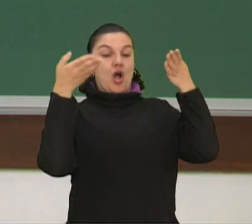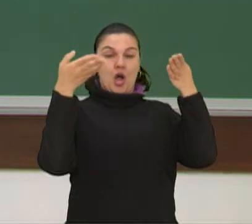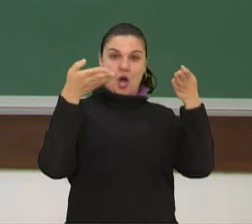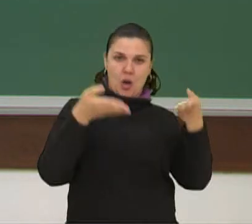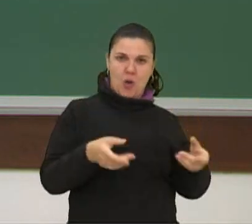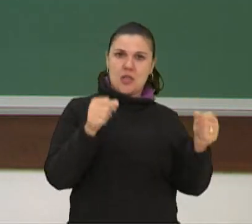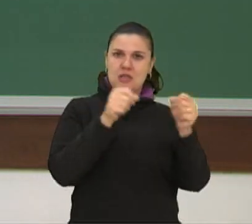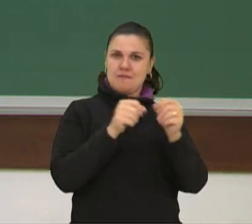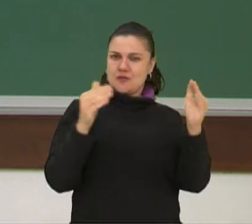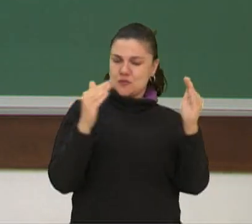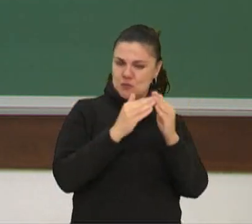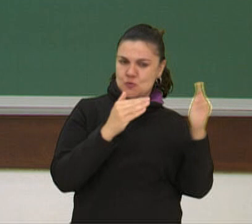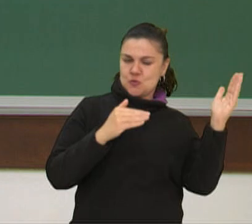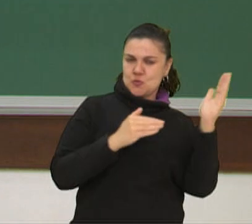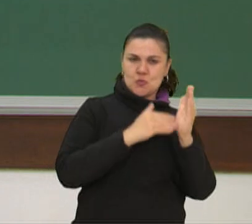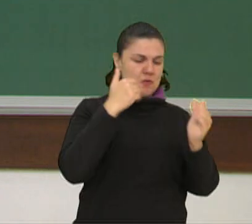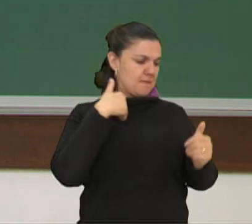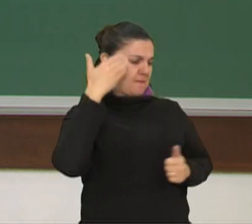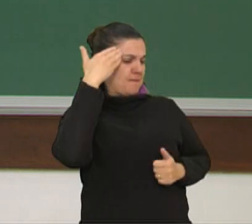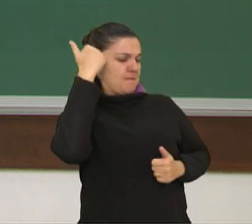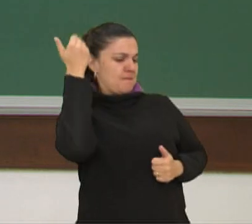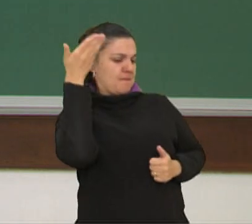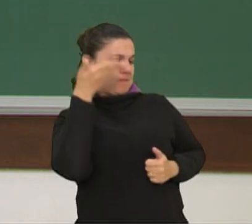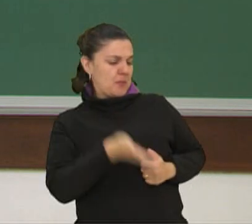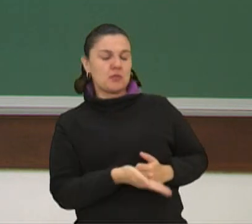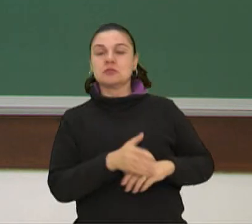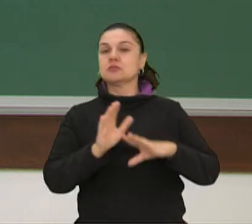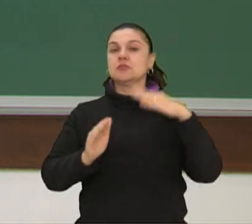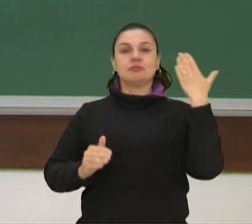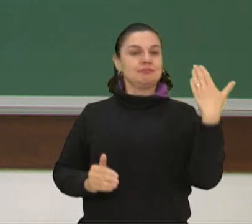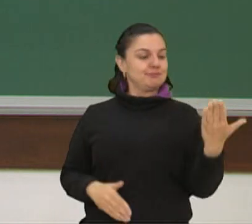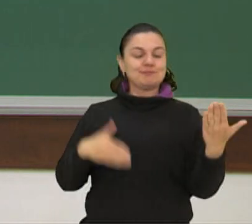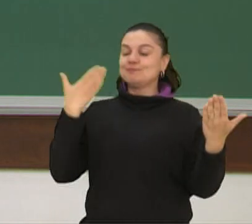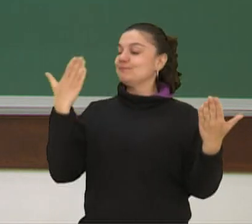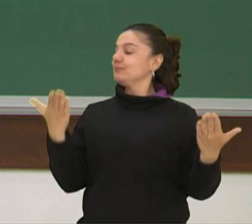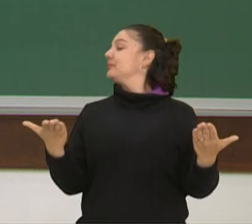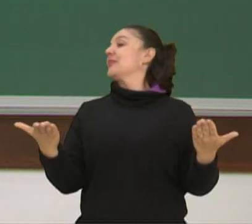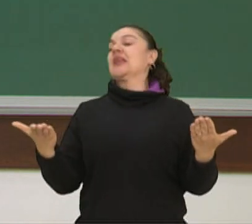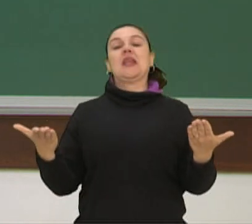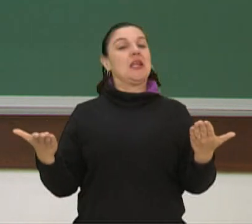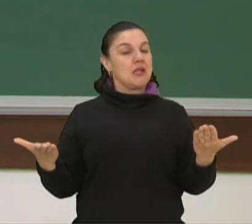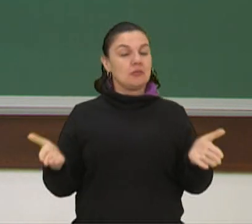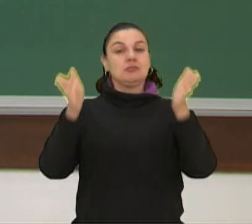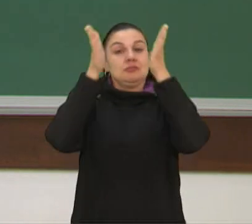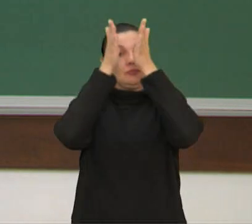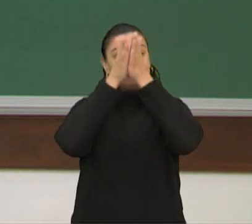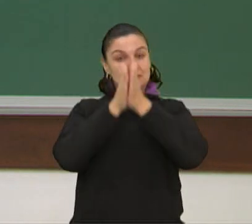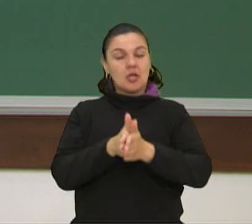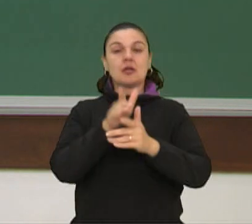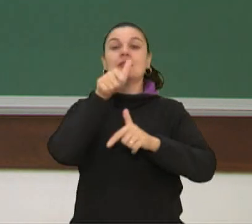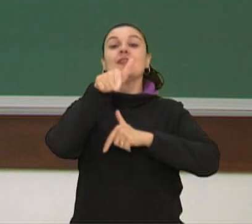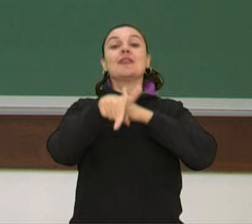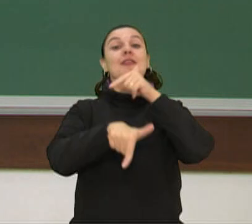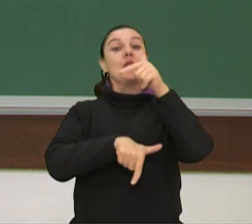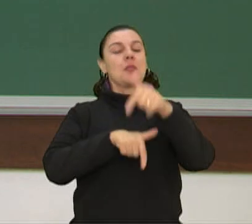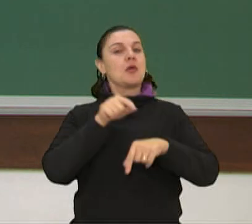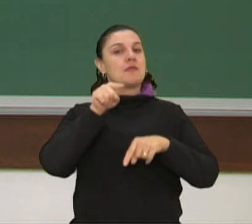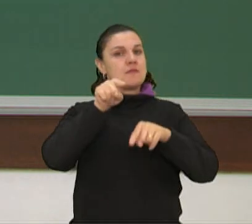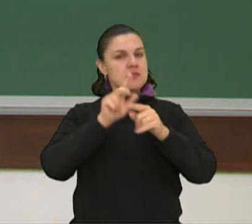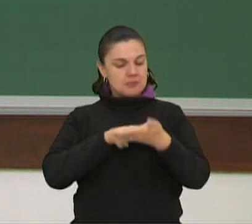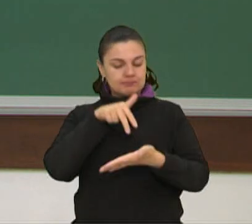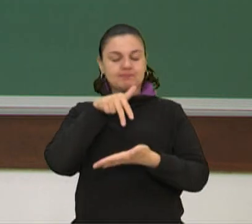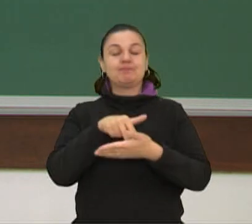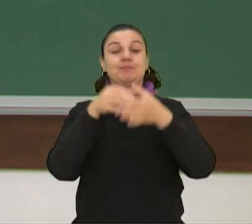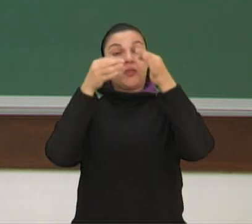ele trabalha, tadinho dele. Não, esqueça isso. E nem para o contrário, falar,